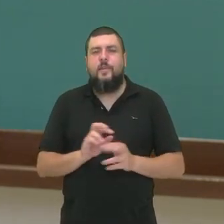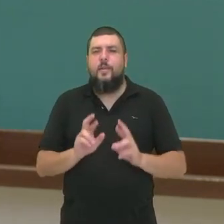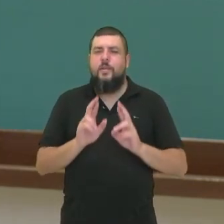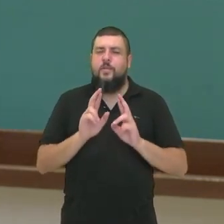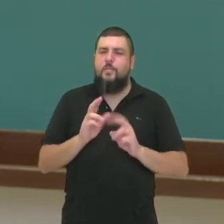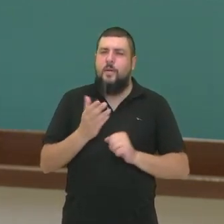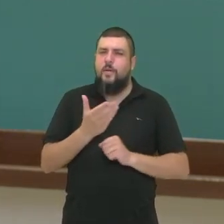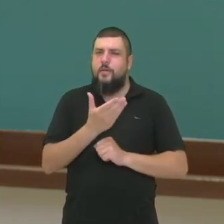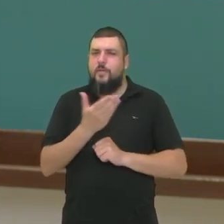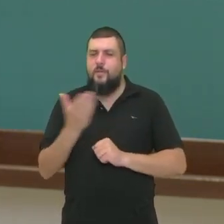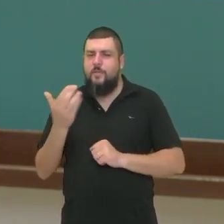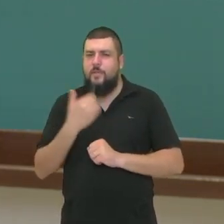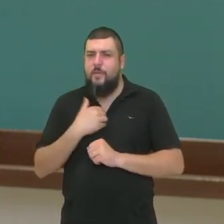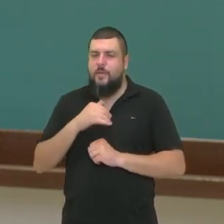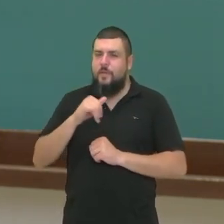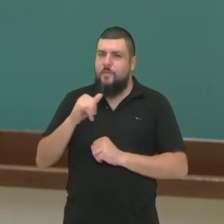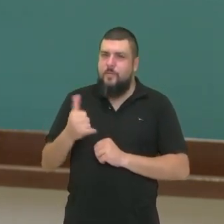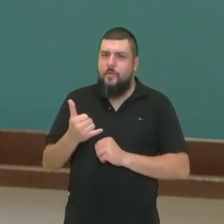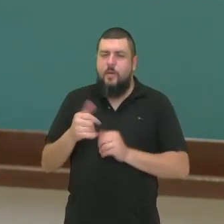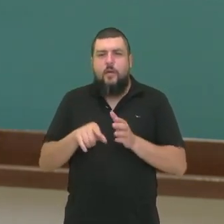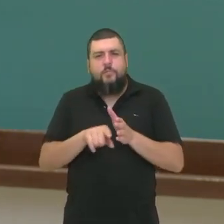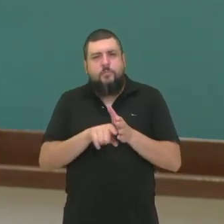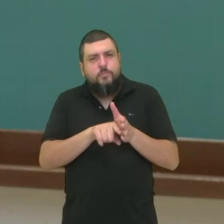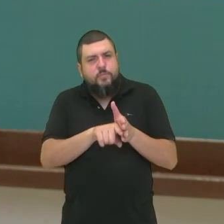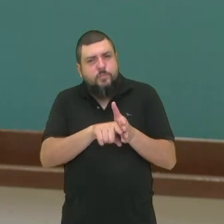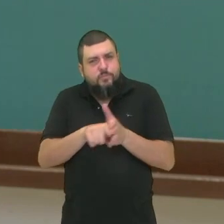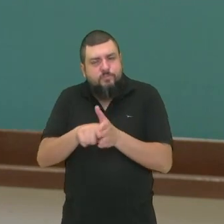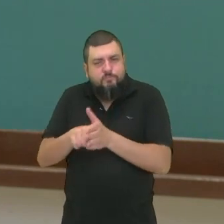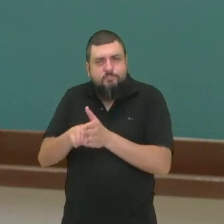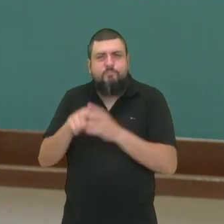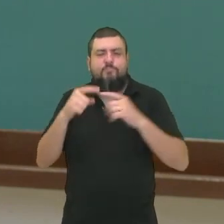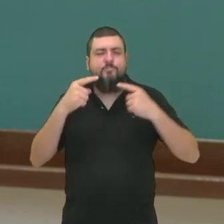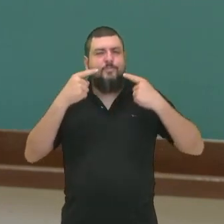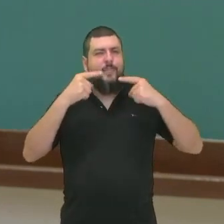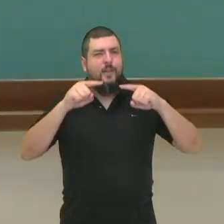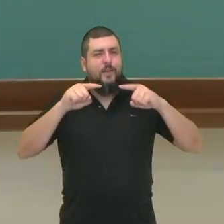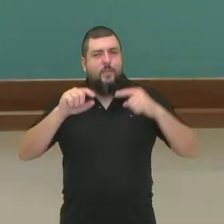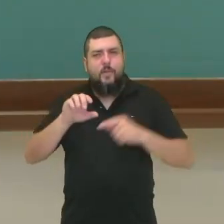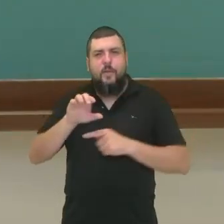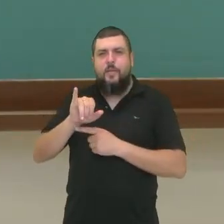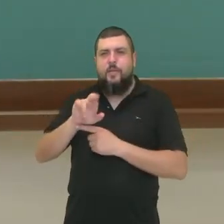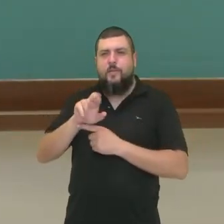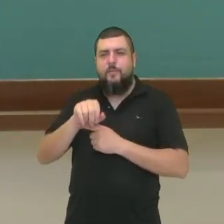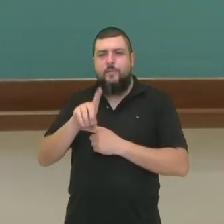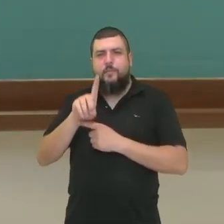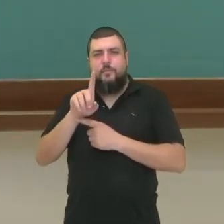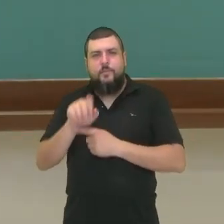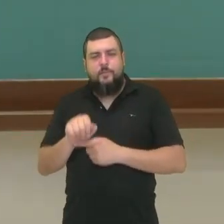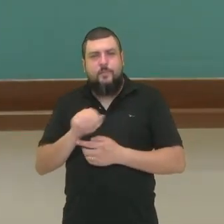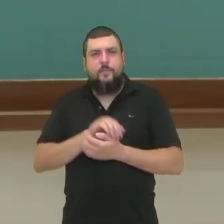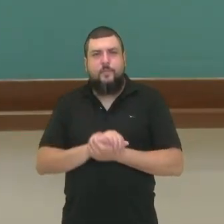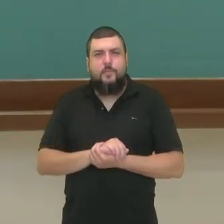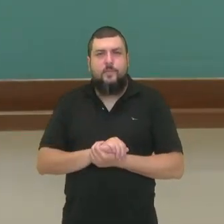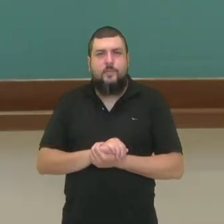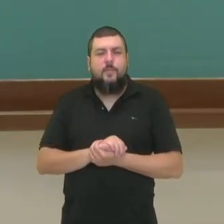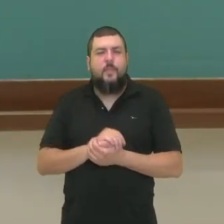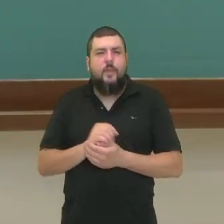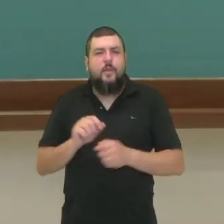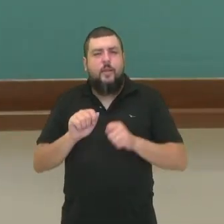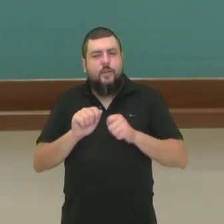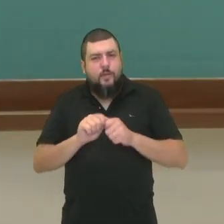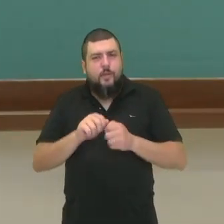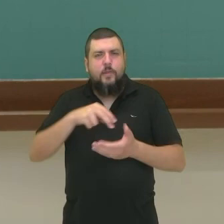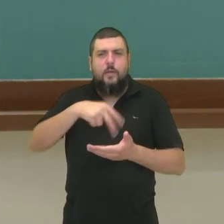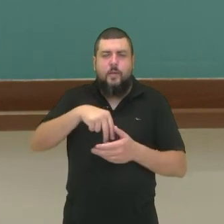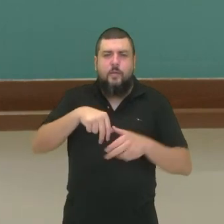muito e lembrando, né, pesquisem mais, pesquisem músicas de ciranda, pesquisem as danças, façam os passos, né?